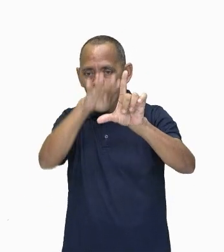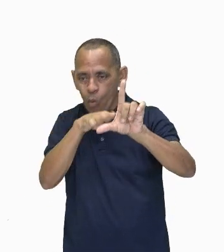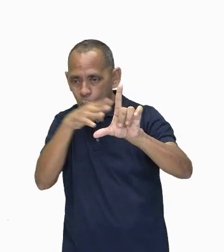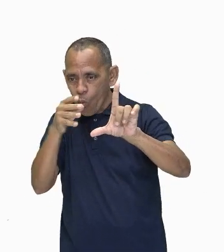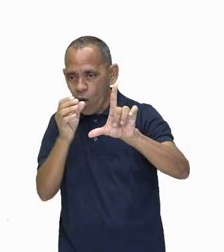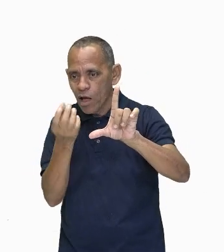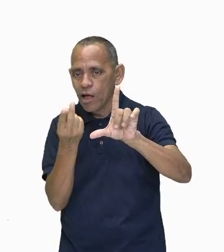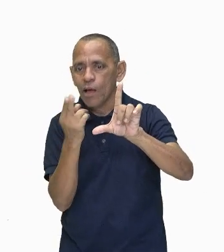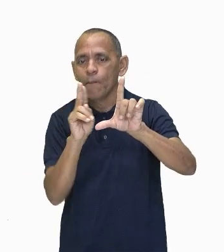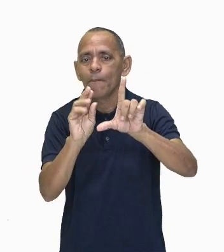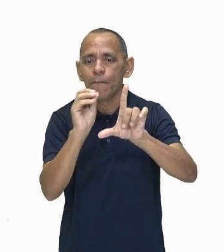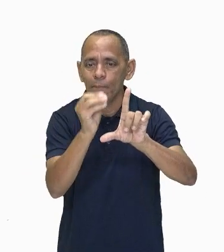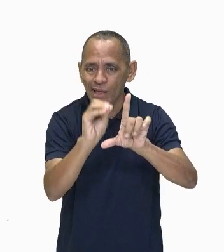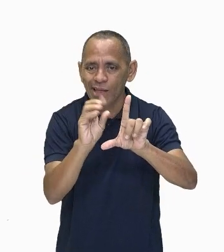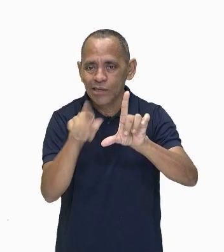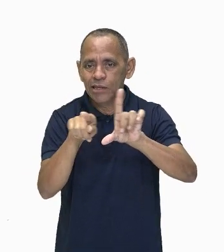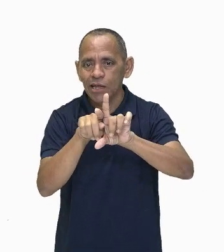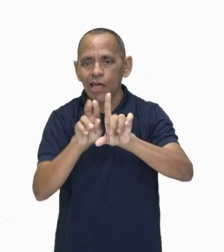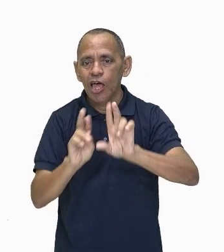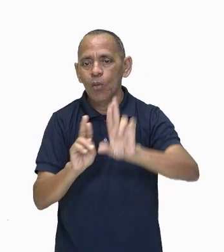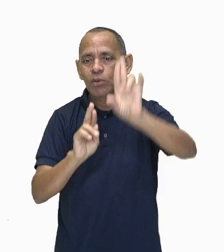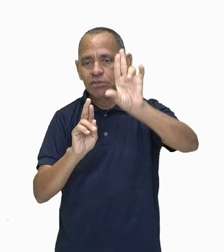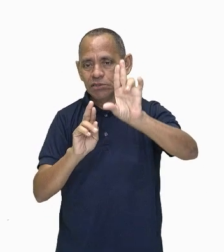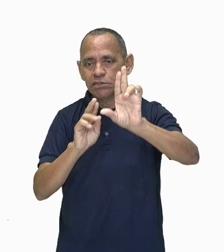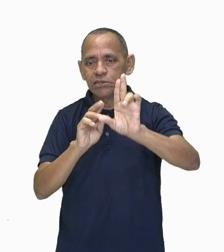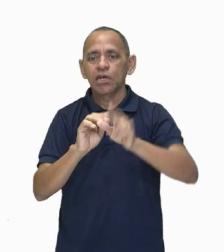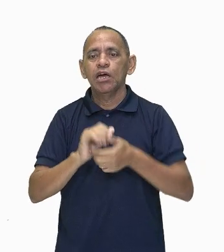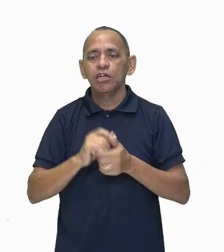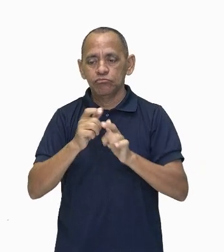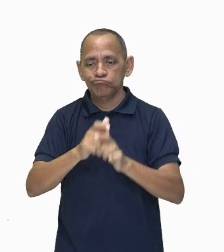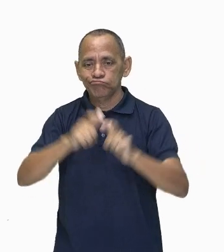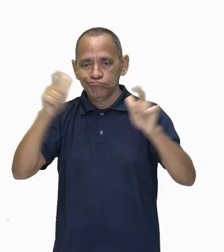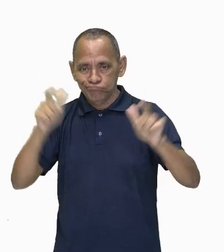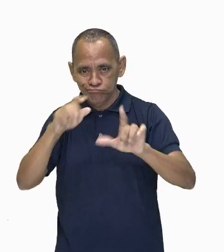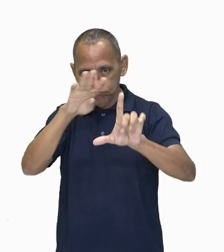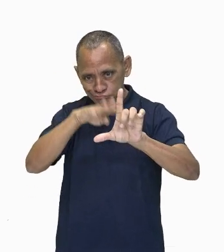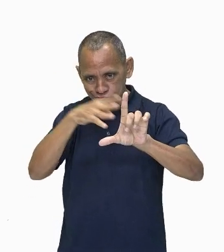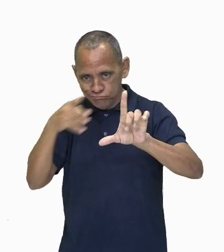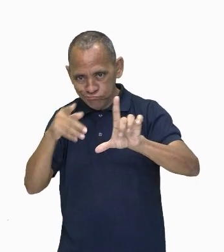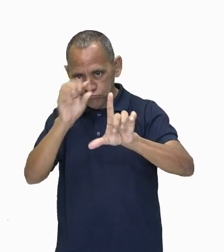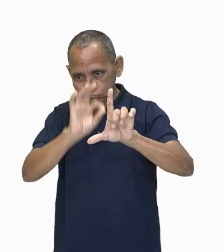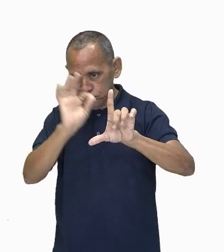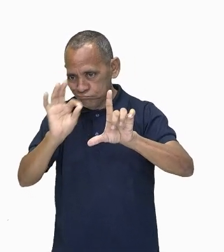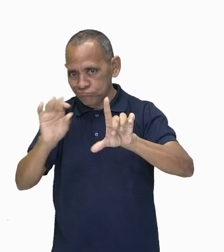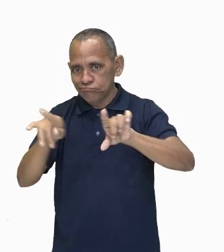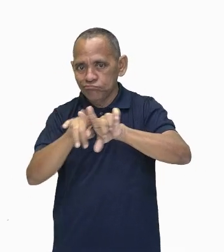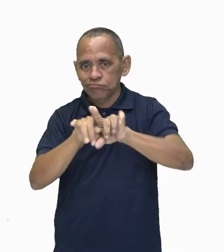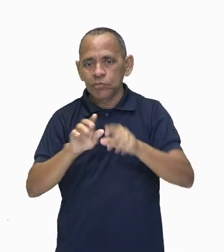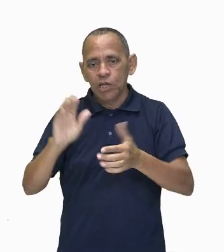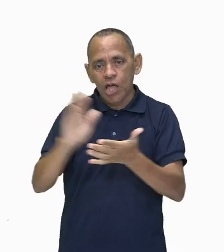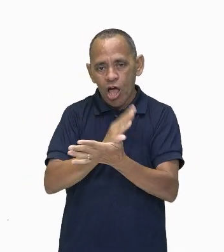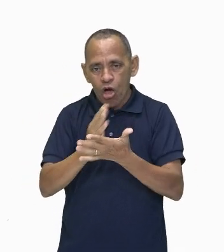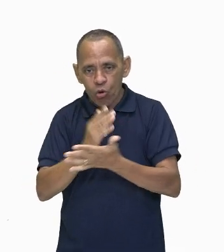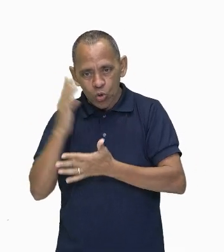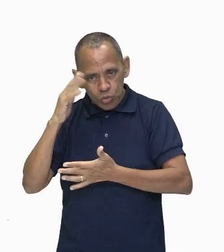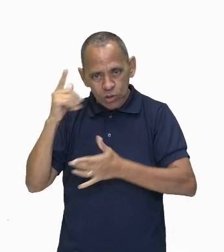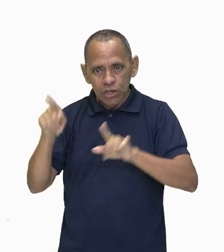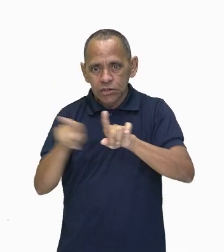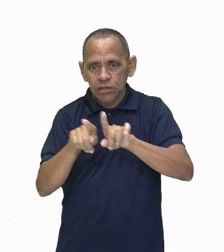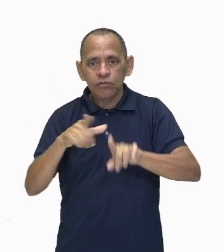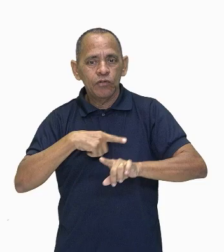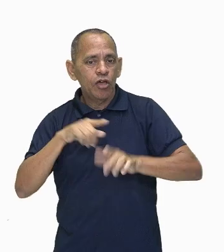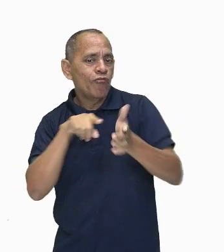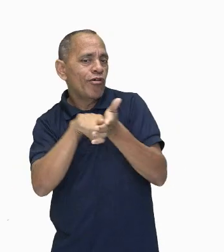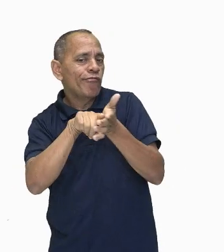representados na maior parte dos gráficos, tá bom? Então, algumas situações nós vamos verificar aí